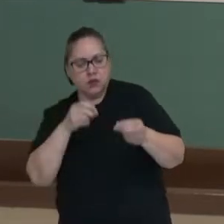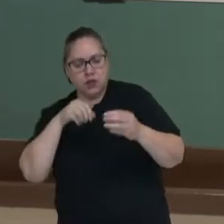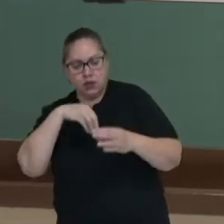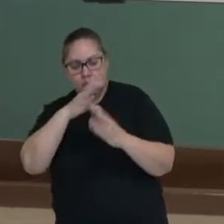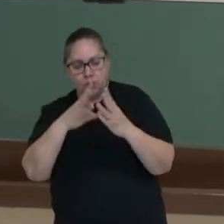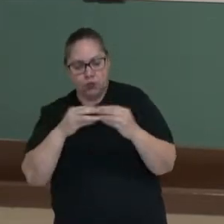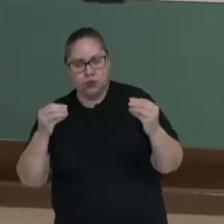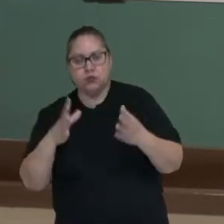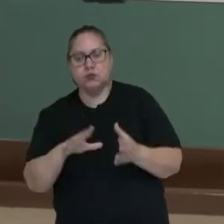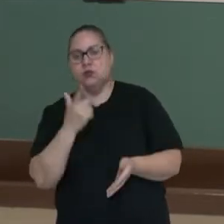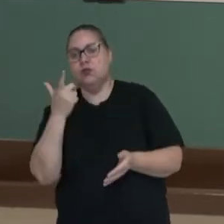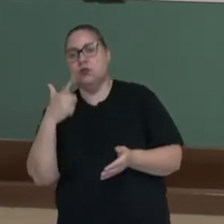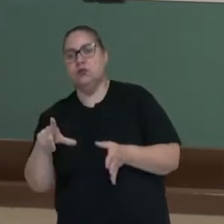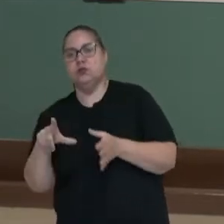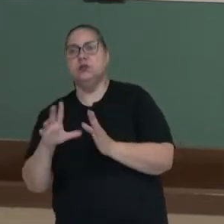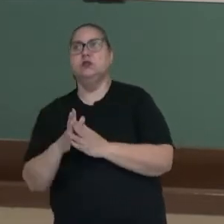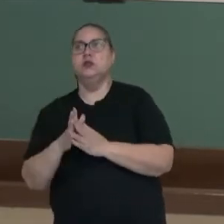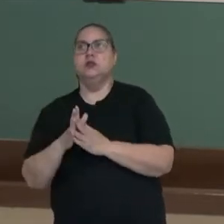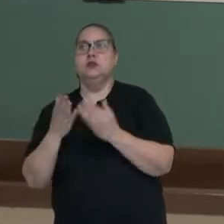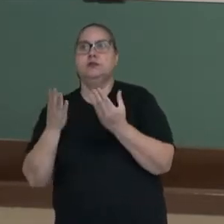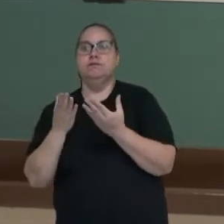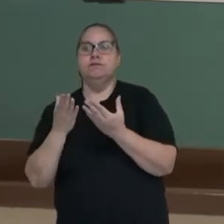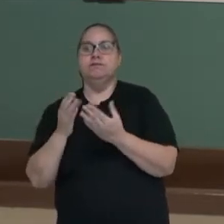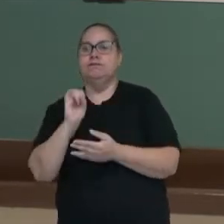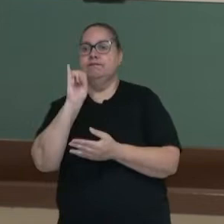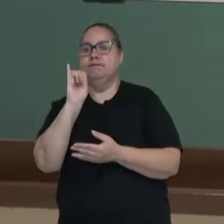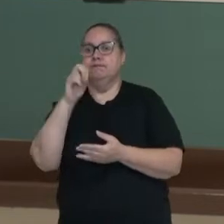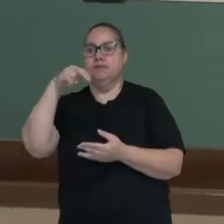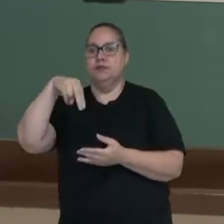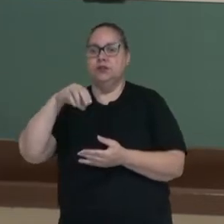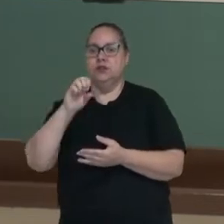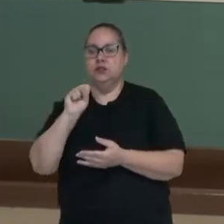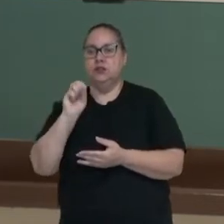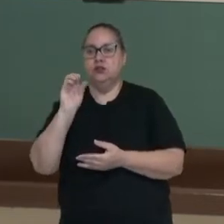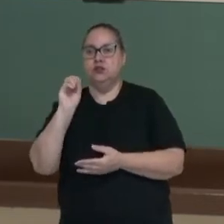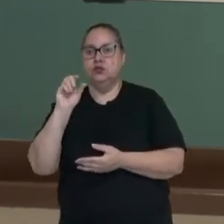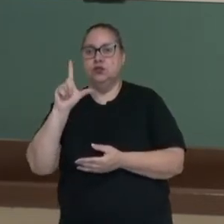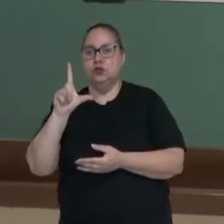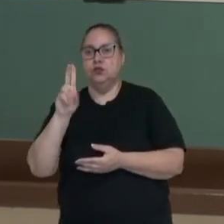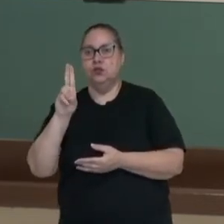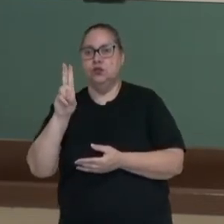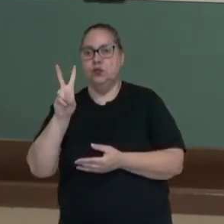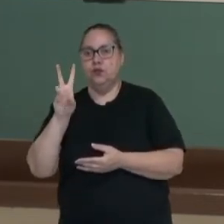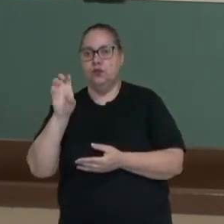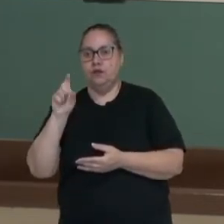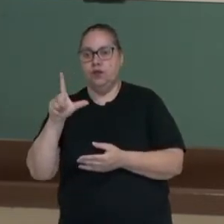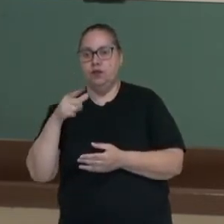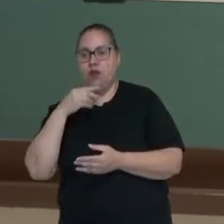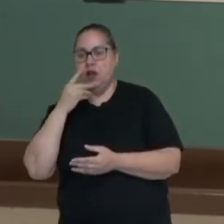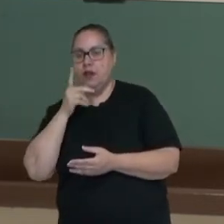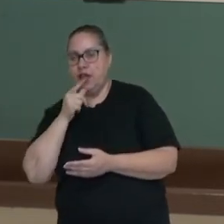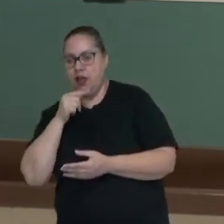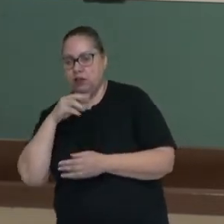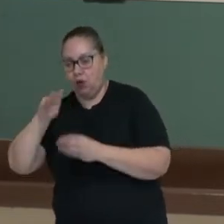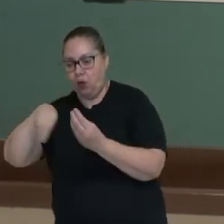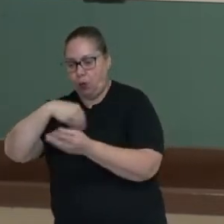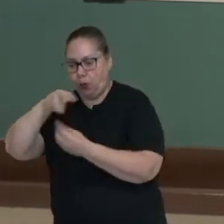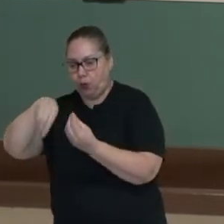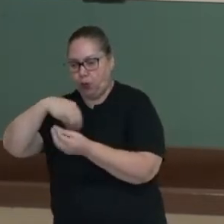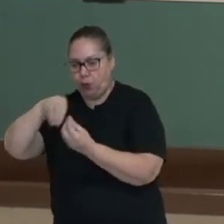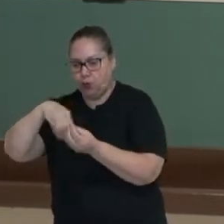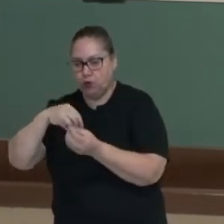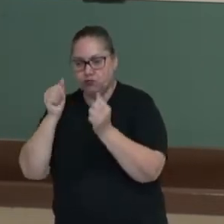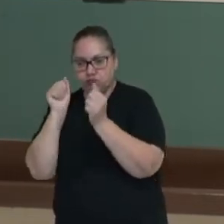Porém, existem outras substâncias que são insolúveis na água. Você pode misturar, você pode